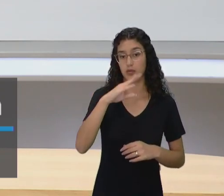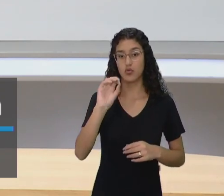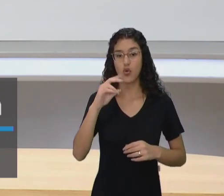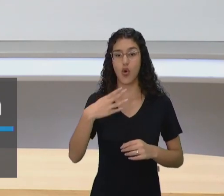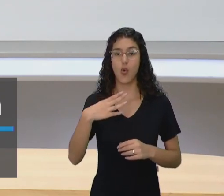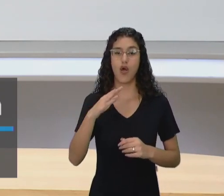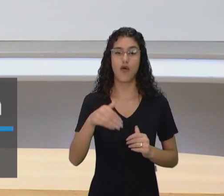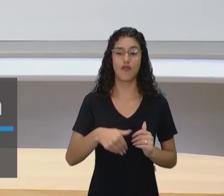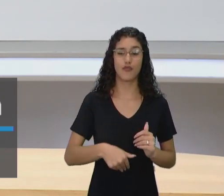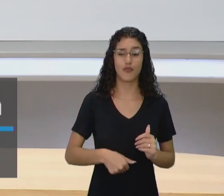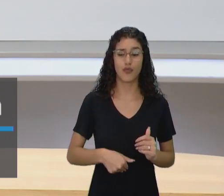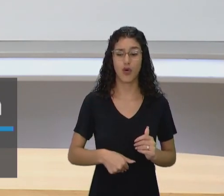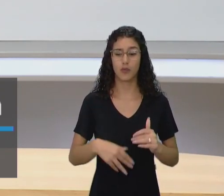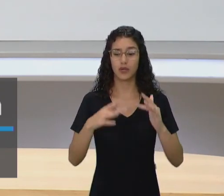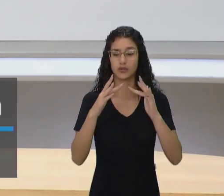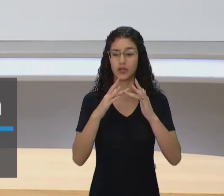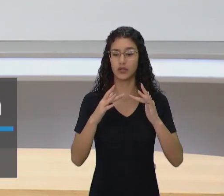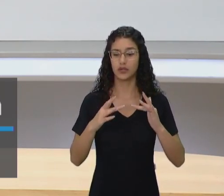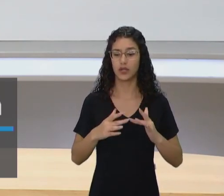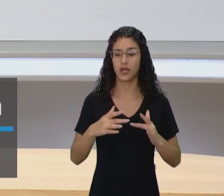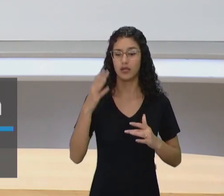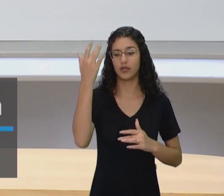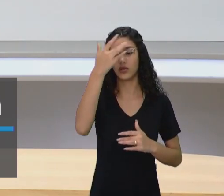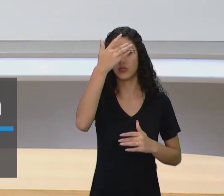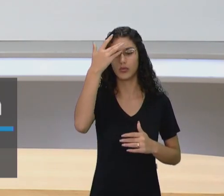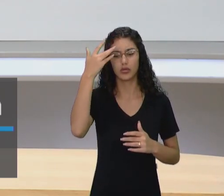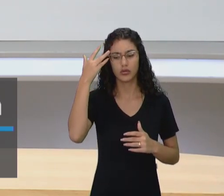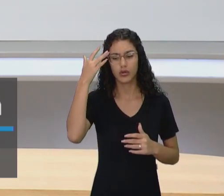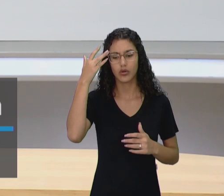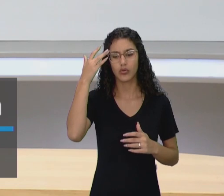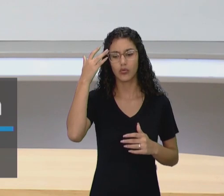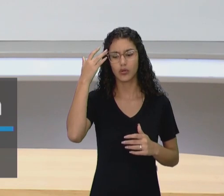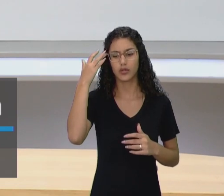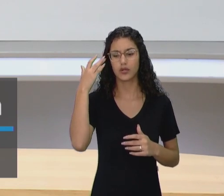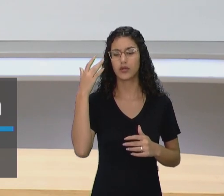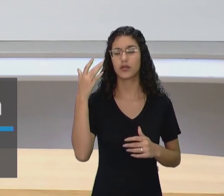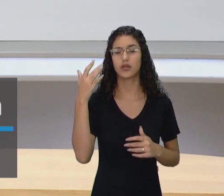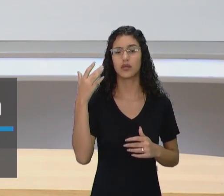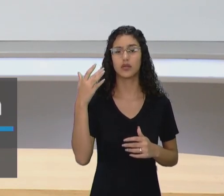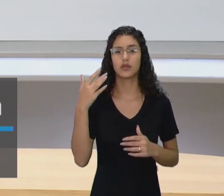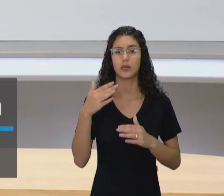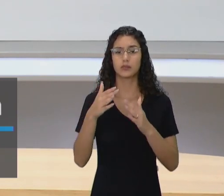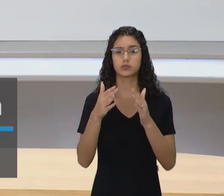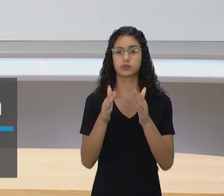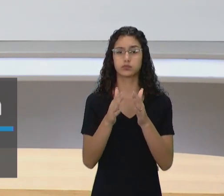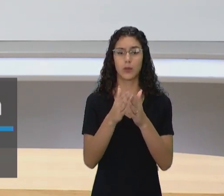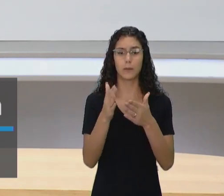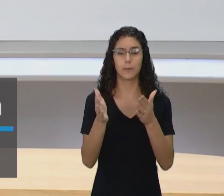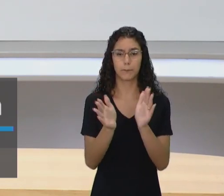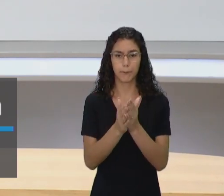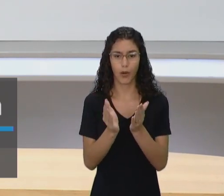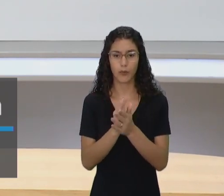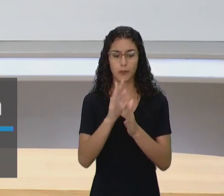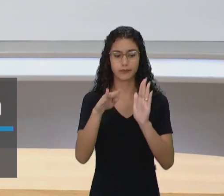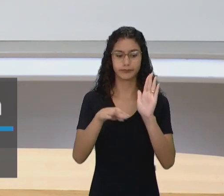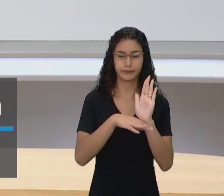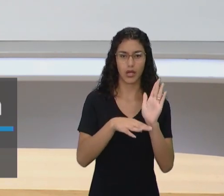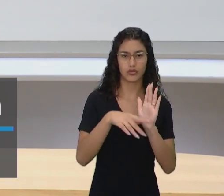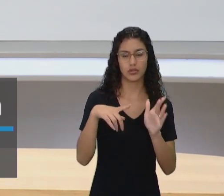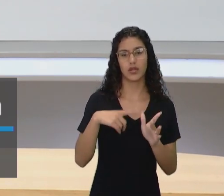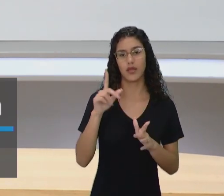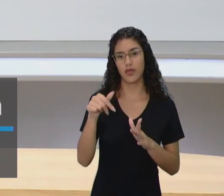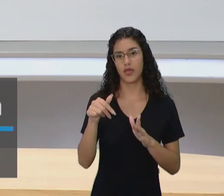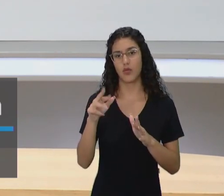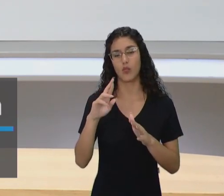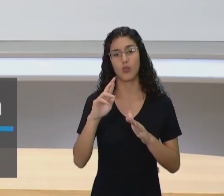fome ligada às pessoas da classe baixa ou da classe menos favorecida, aí já é